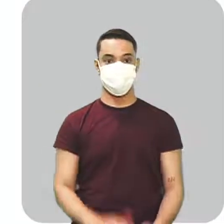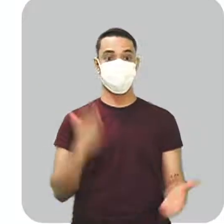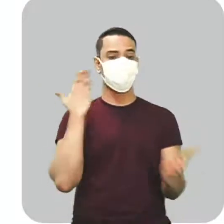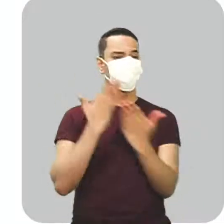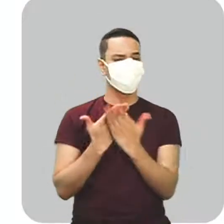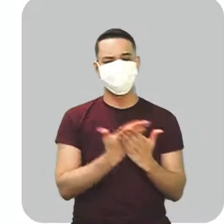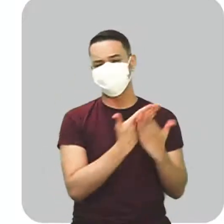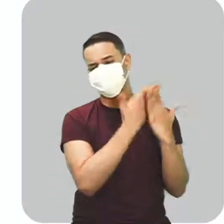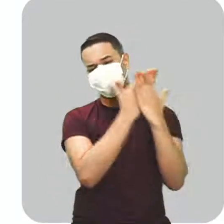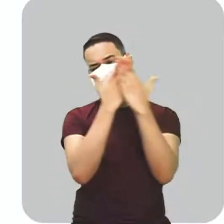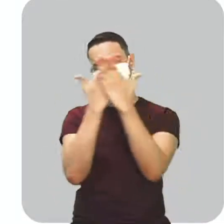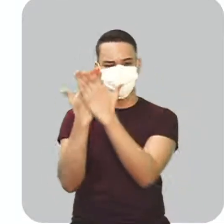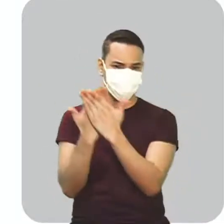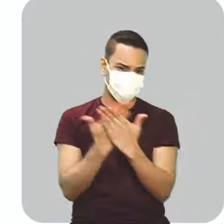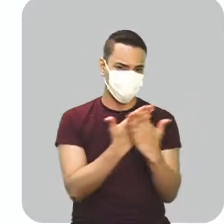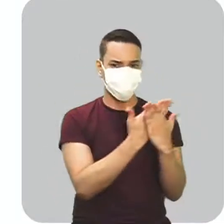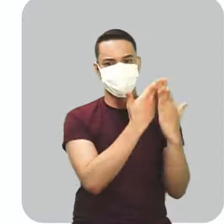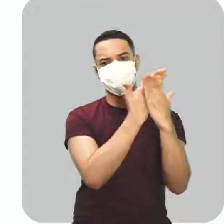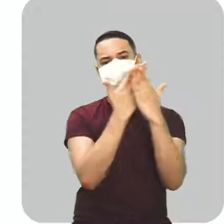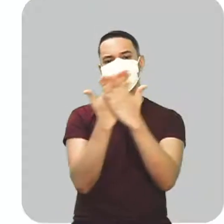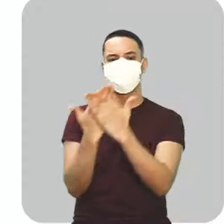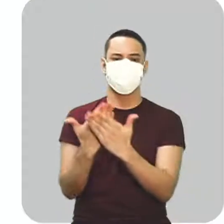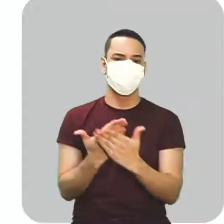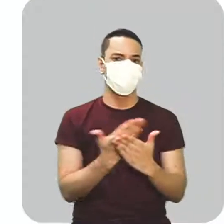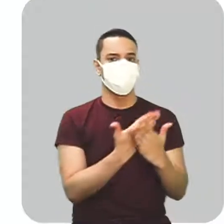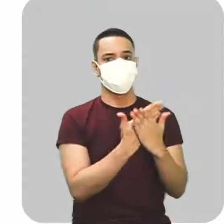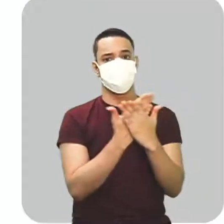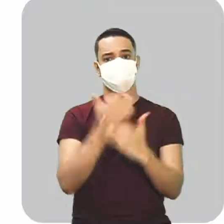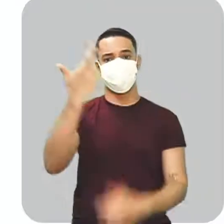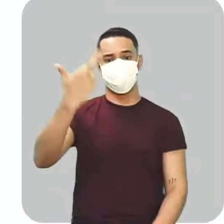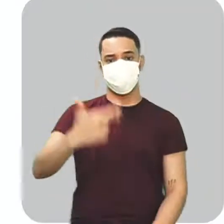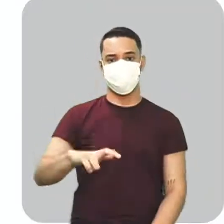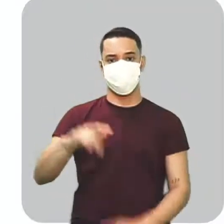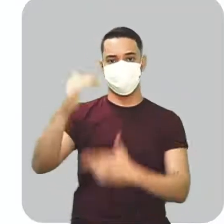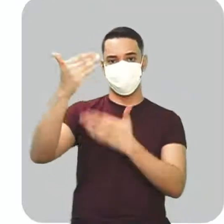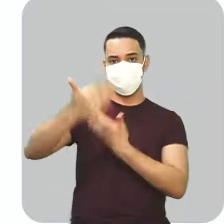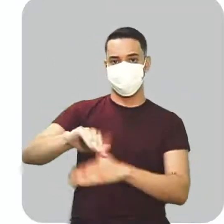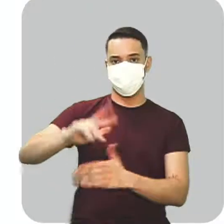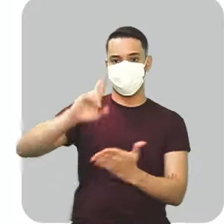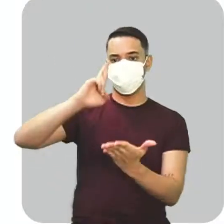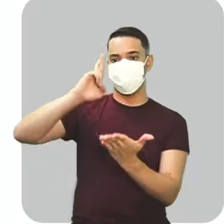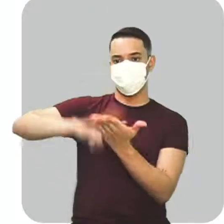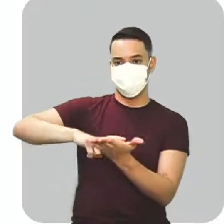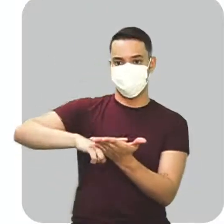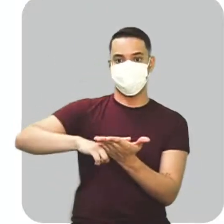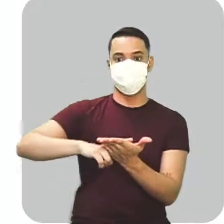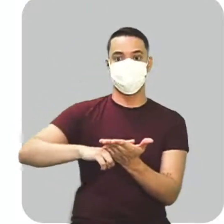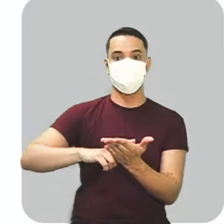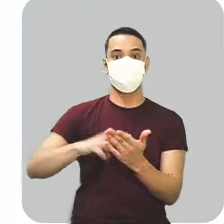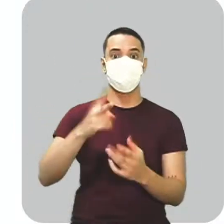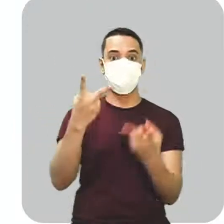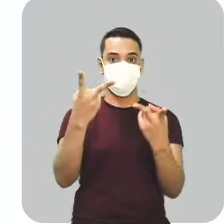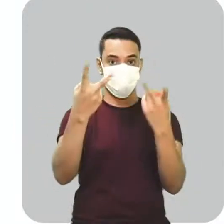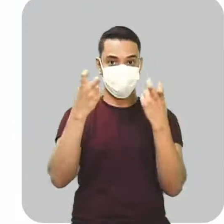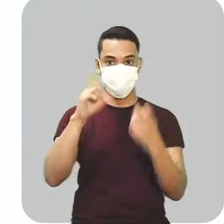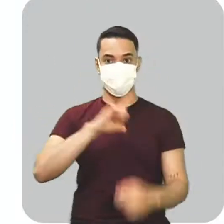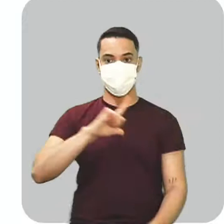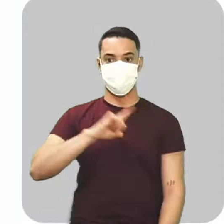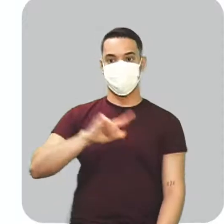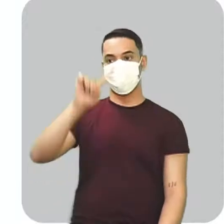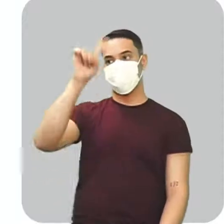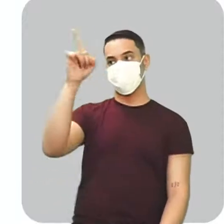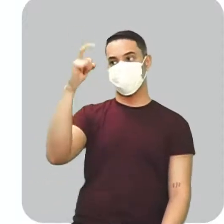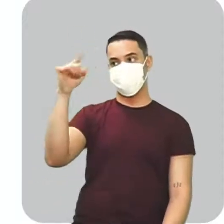Estudamos muito para o exame final. Observe aí que eu até coloquei entre chaves aí duas